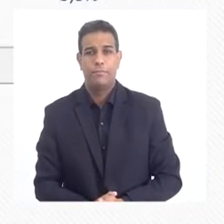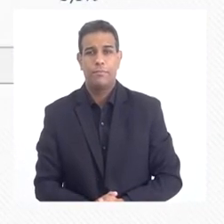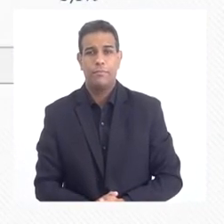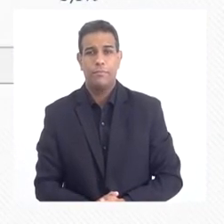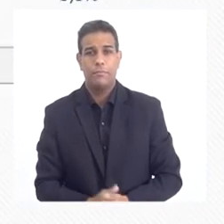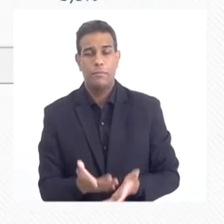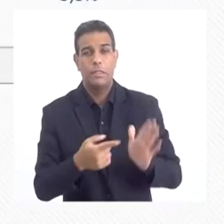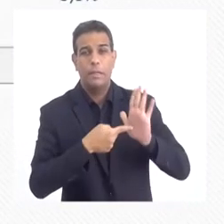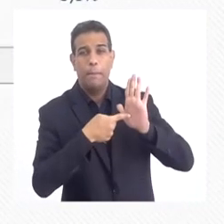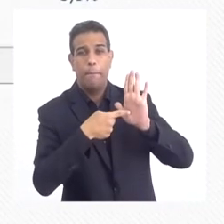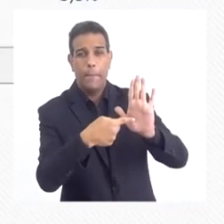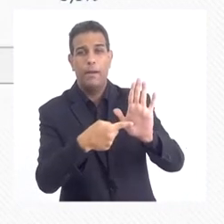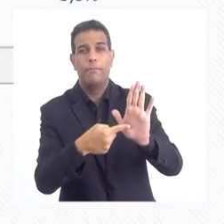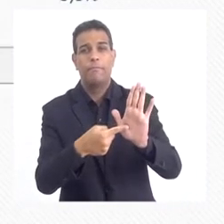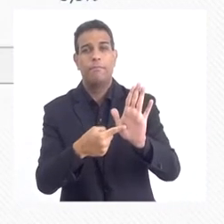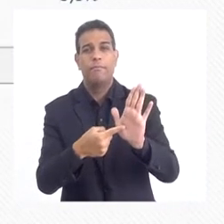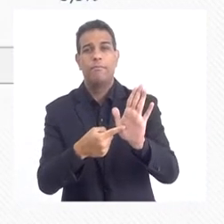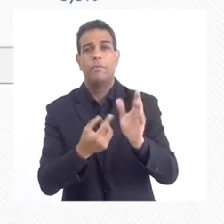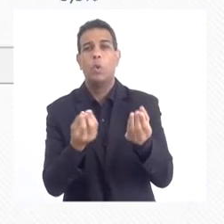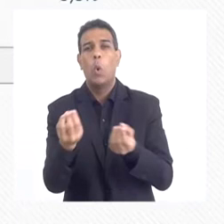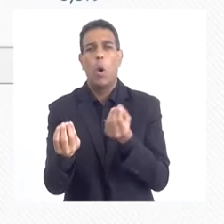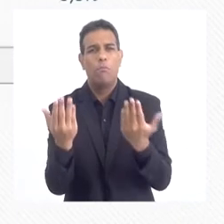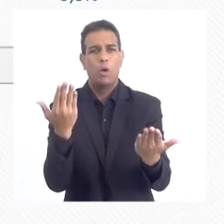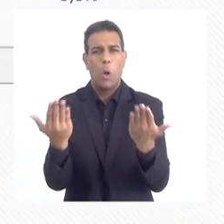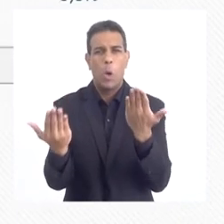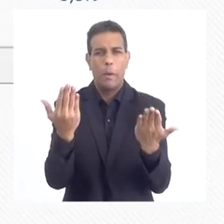Apresentando já o balanço orçamentário,